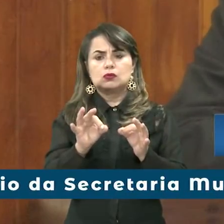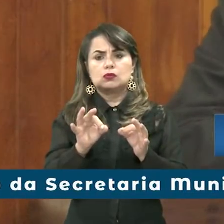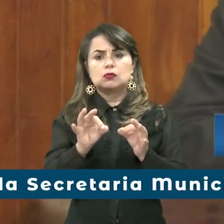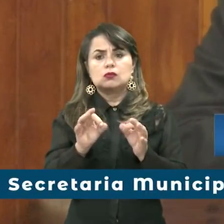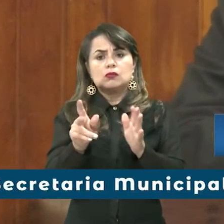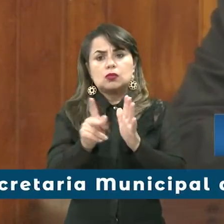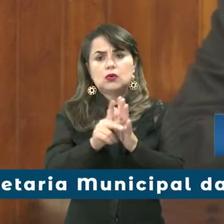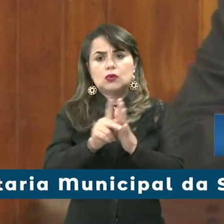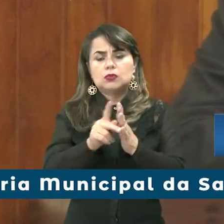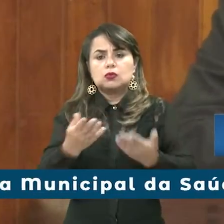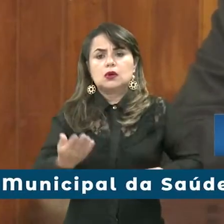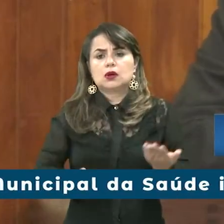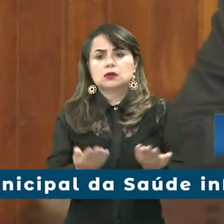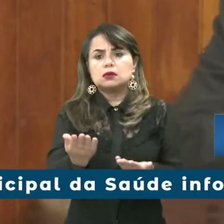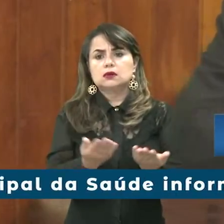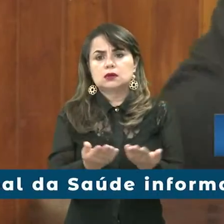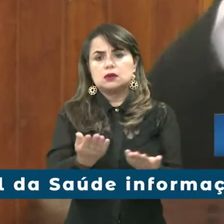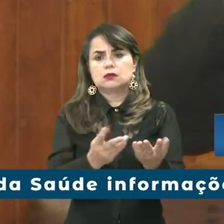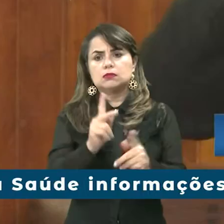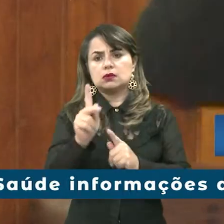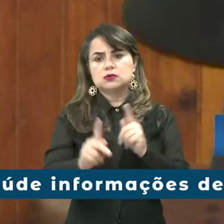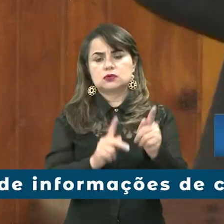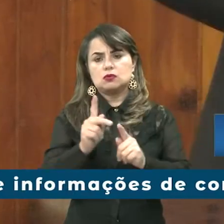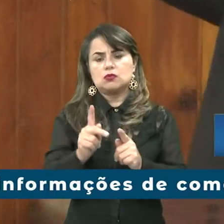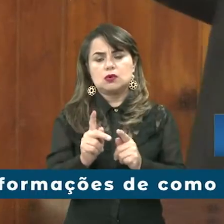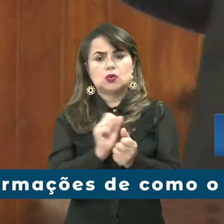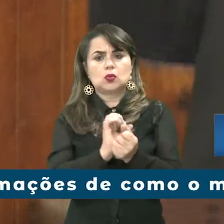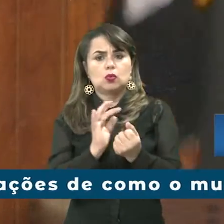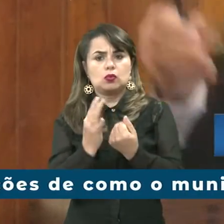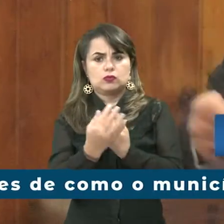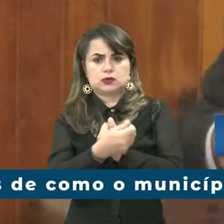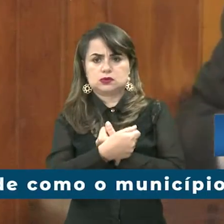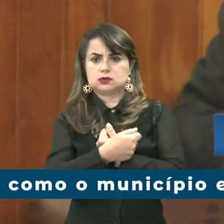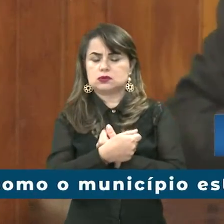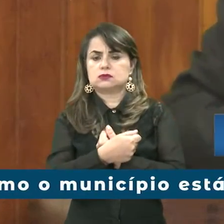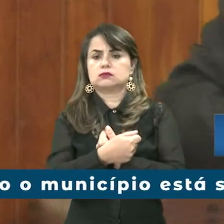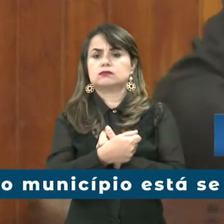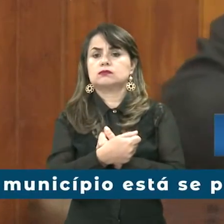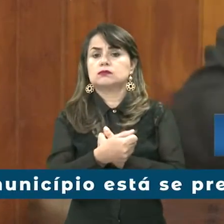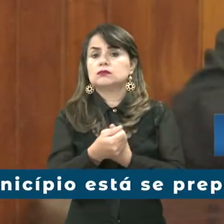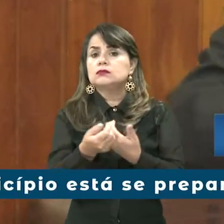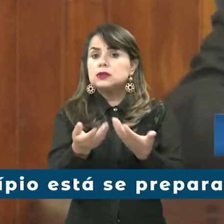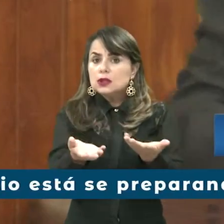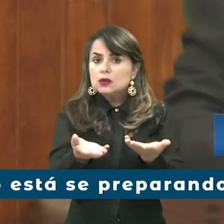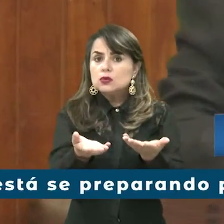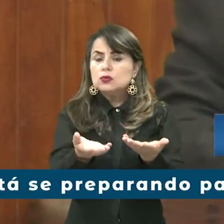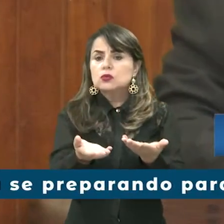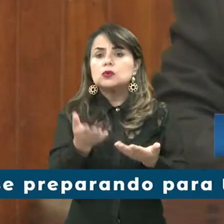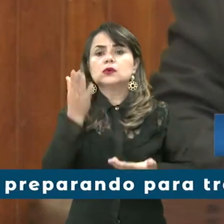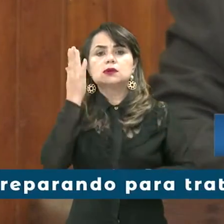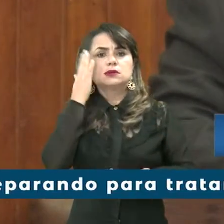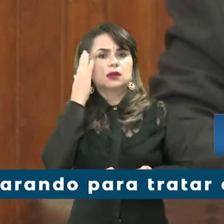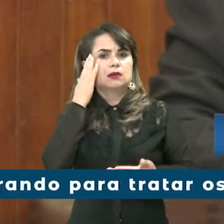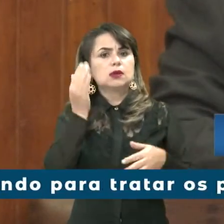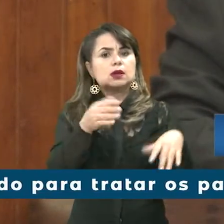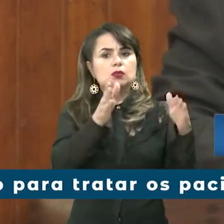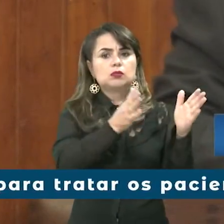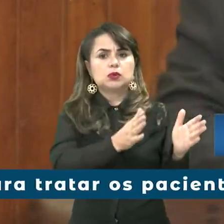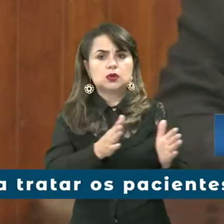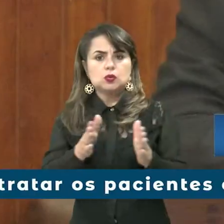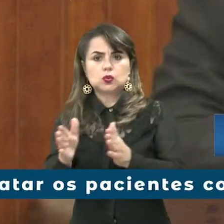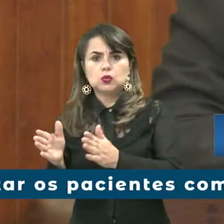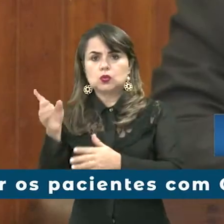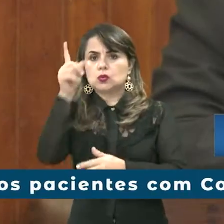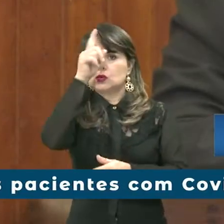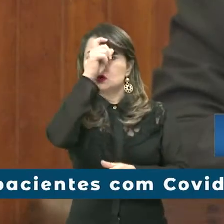para atender esse público. Porque a gente sabe que, após o período de internação,